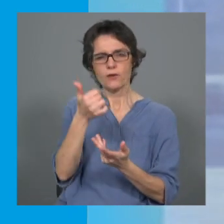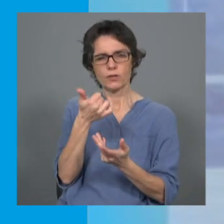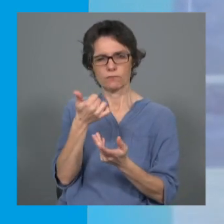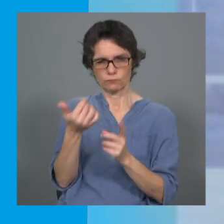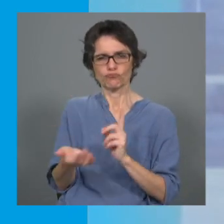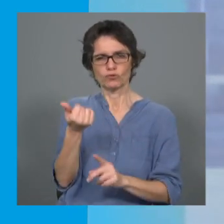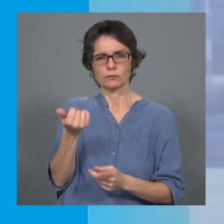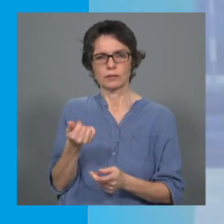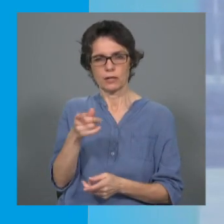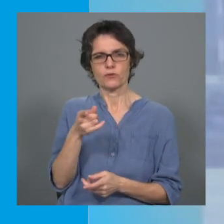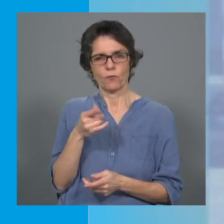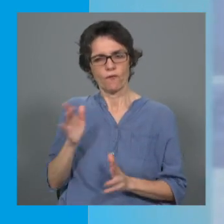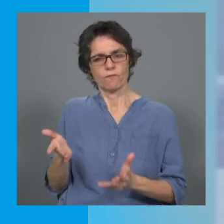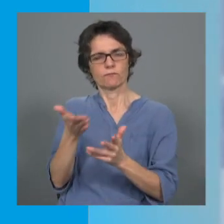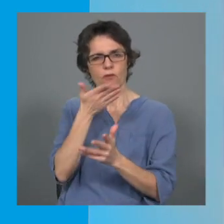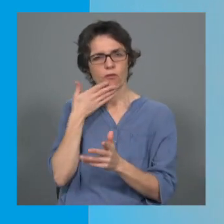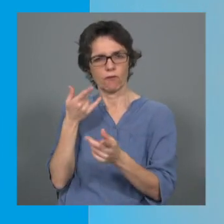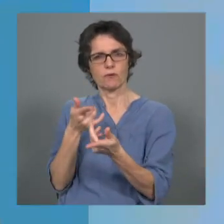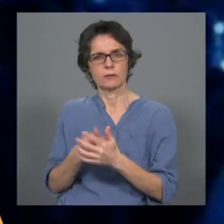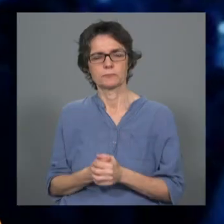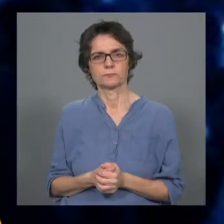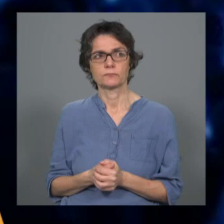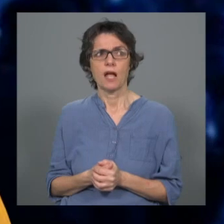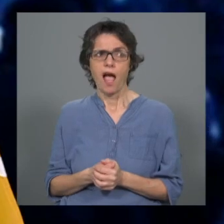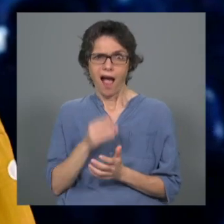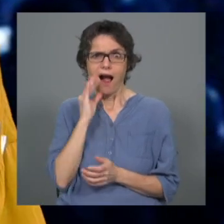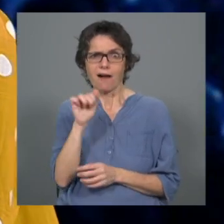também facilitador? Espero que sim, penso que sim.